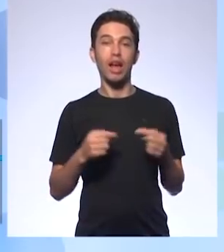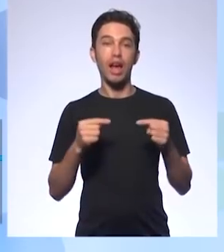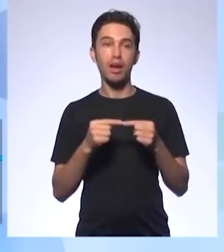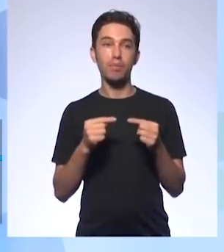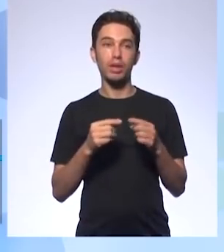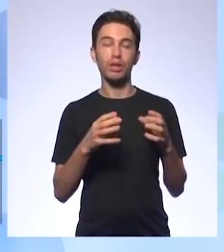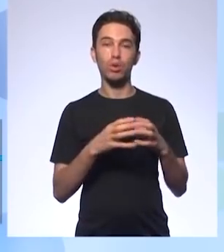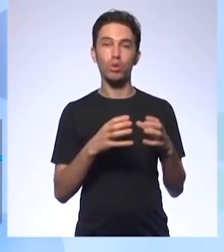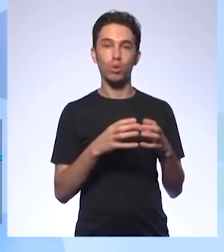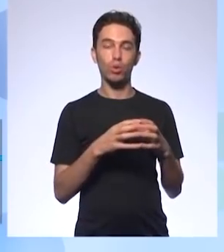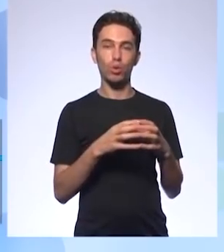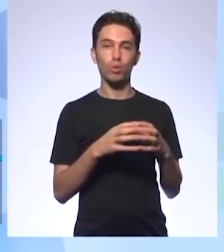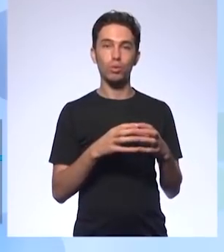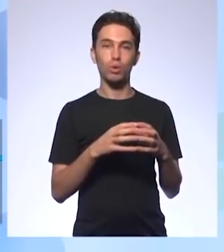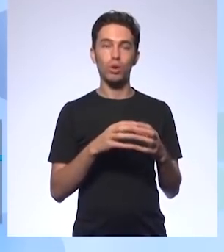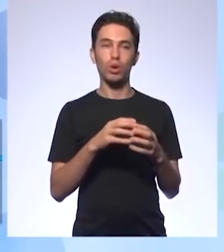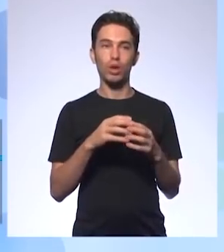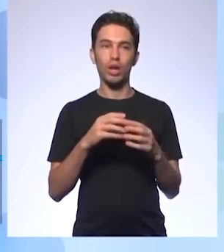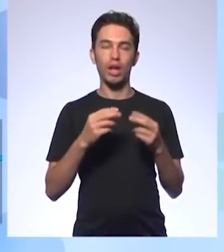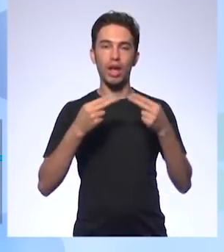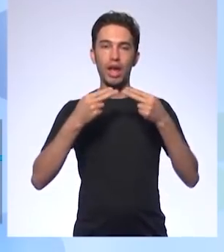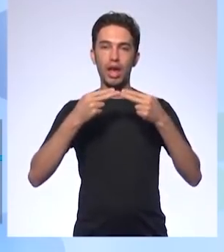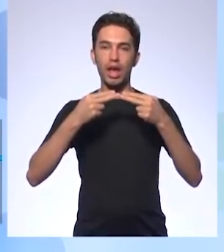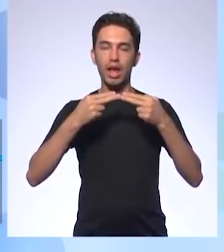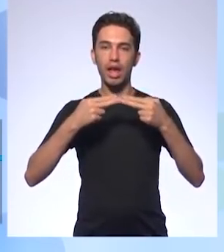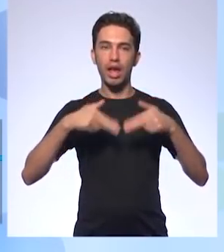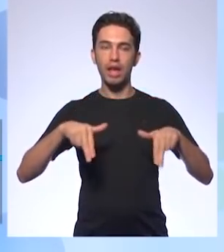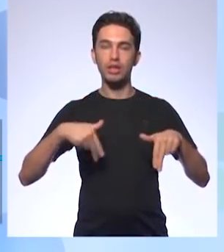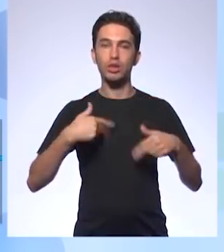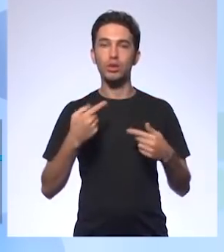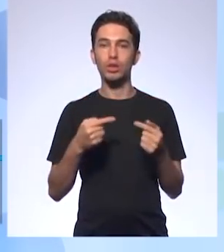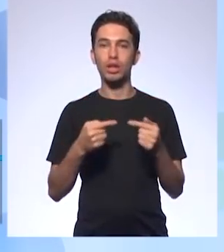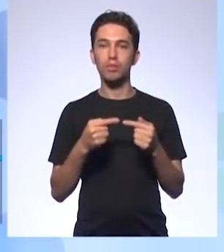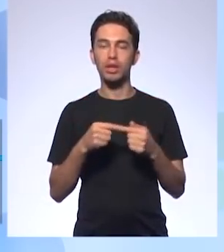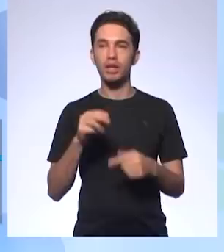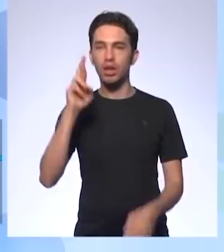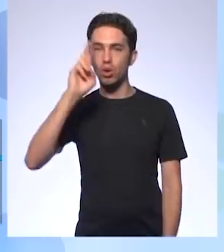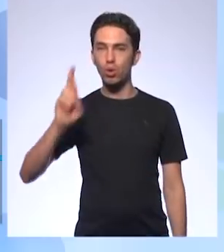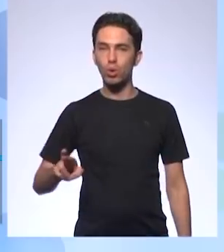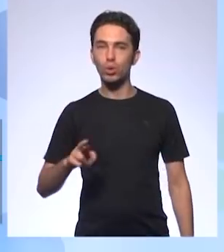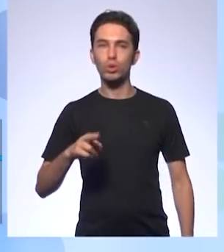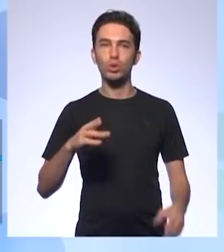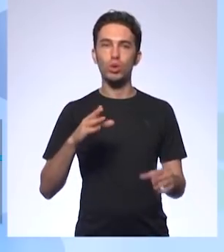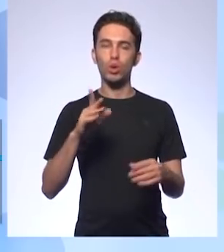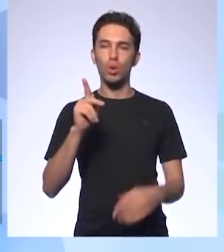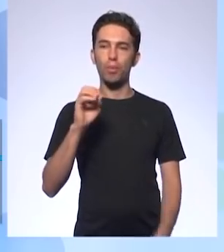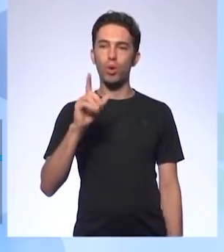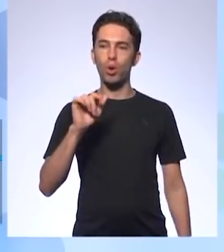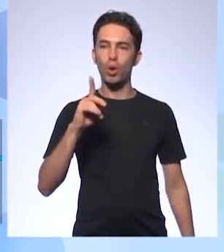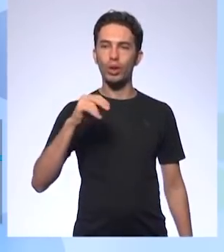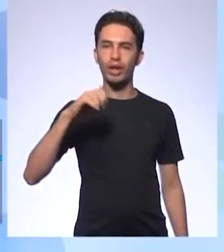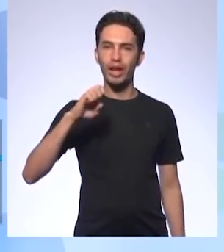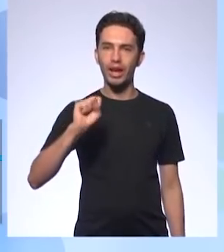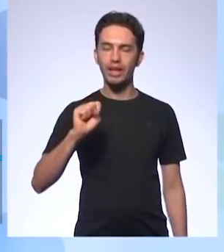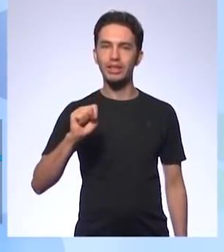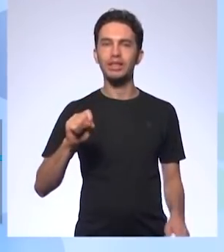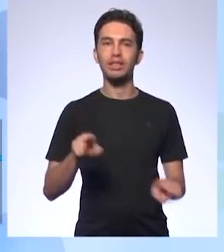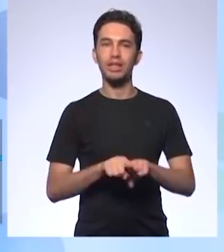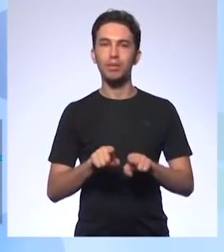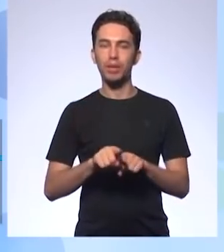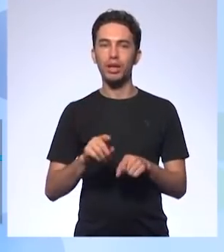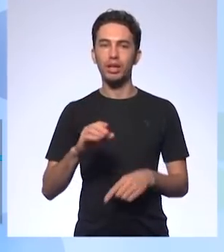conjunto étnico que compõe russos, poloneses, tchecos, eslovacos, entre outros. São